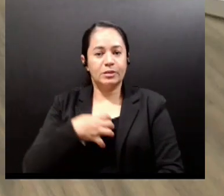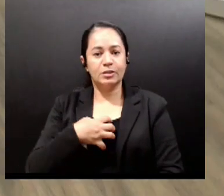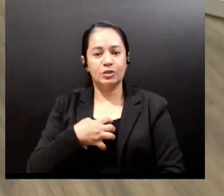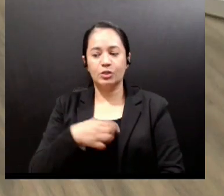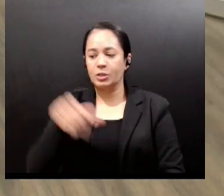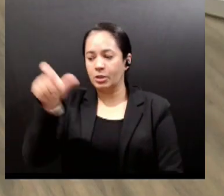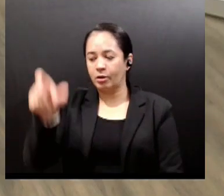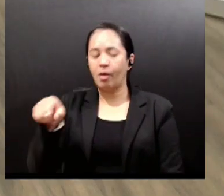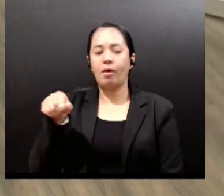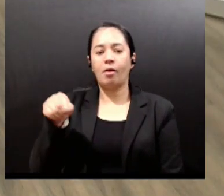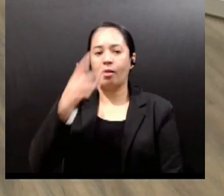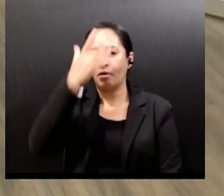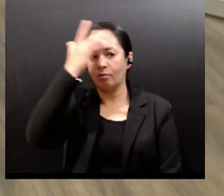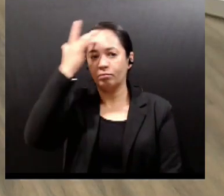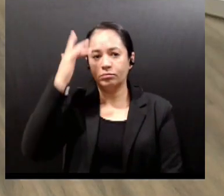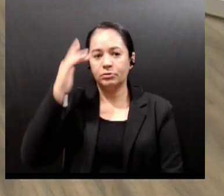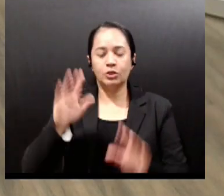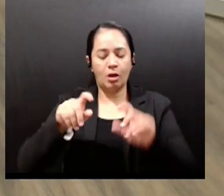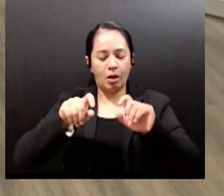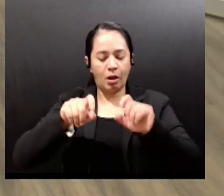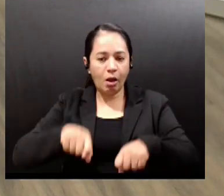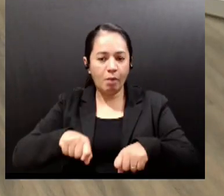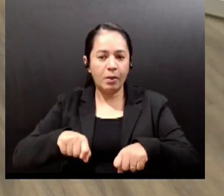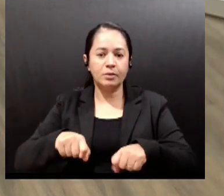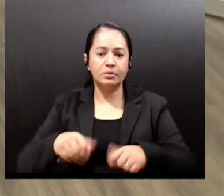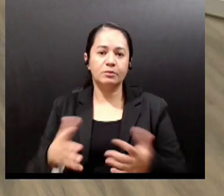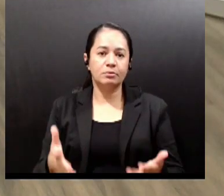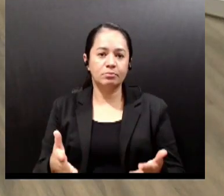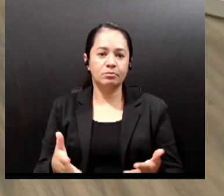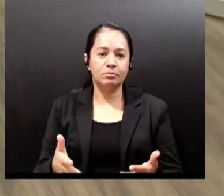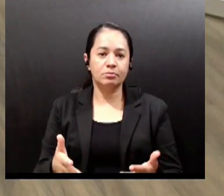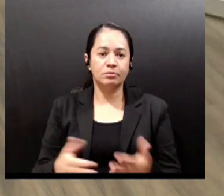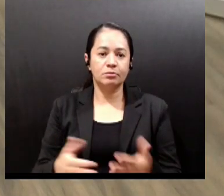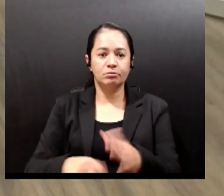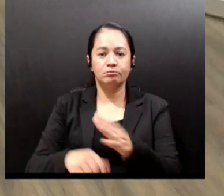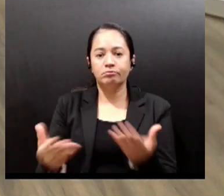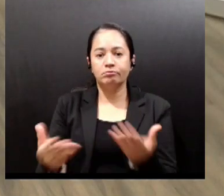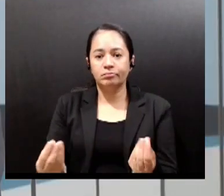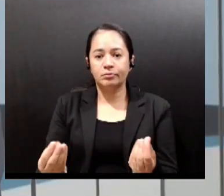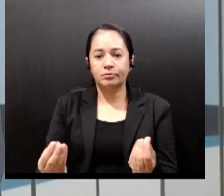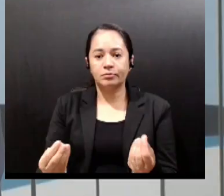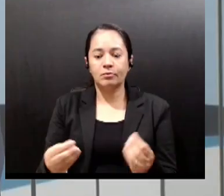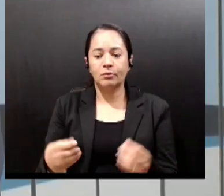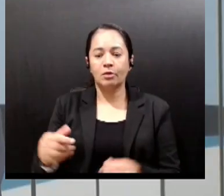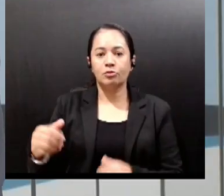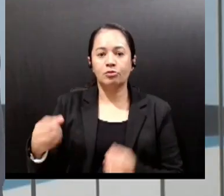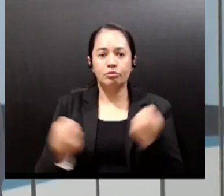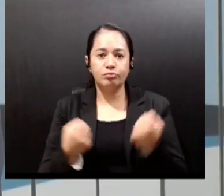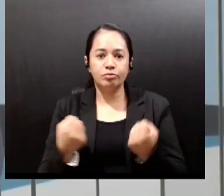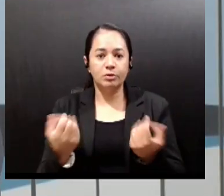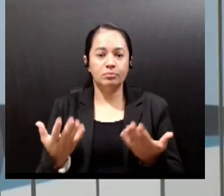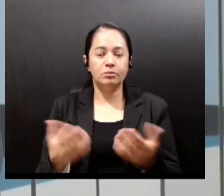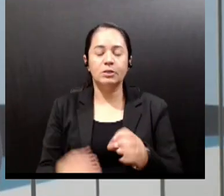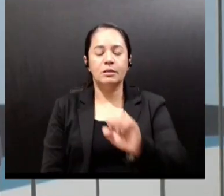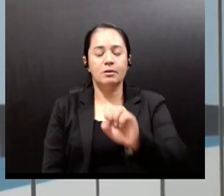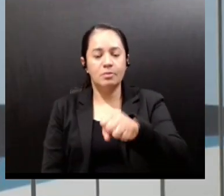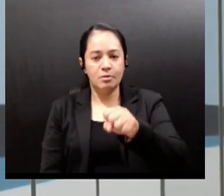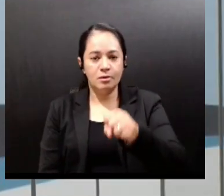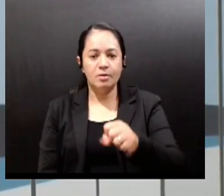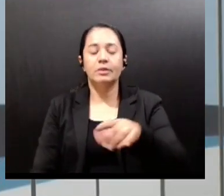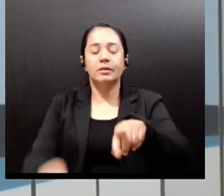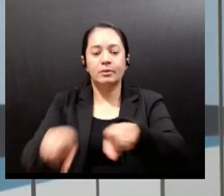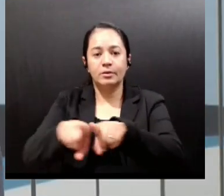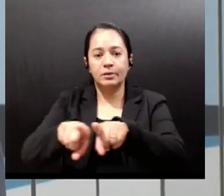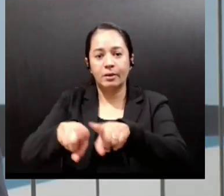ela está apta, Exato. Ela é capaz de fazer esse percurso. Exato, e até um treinamento, porque ele vai